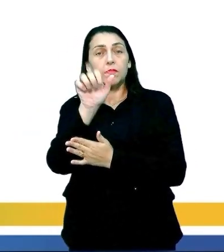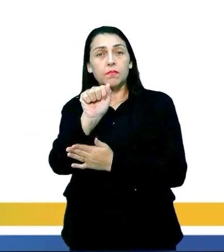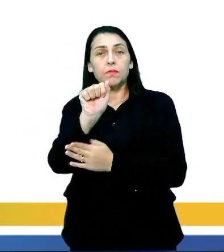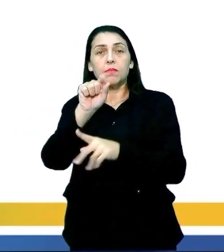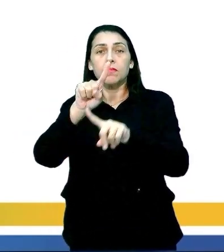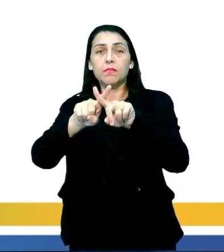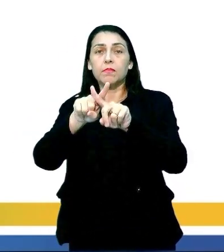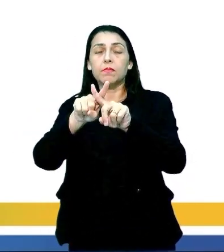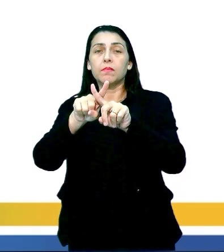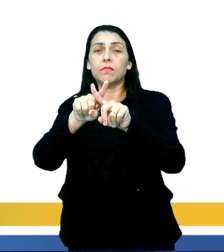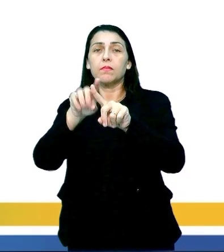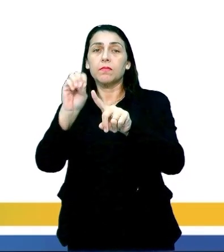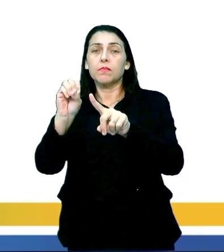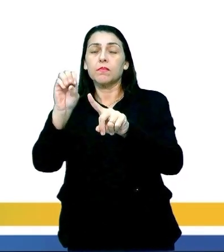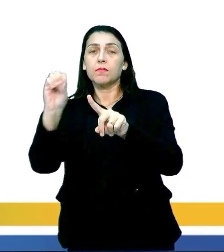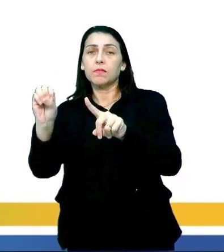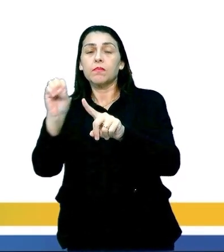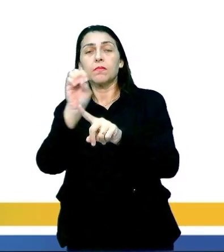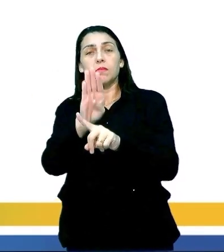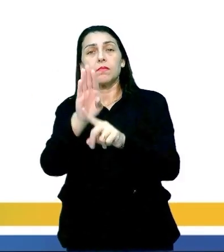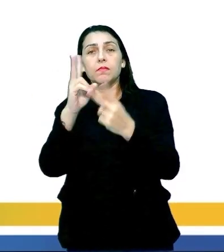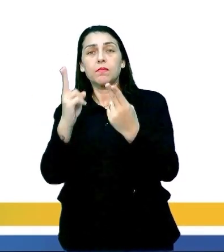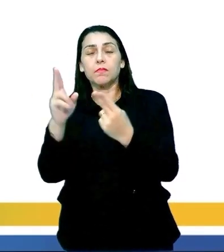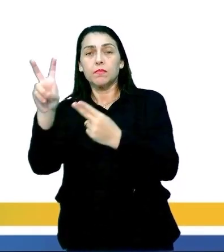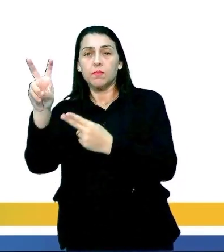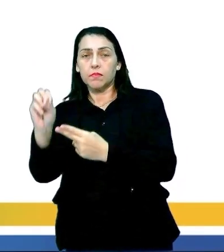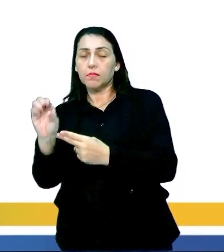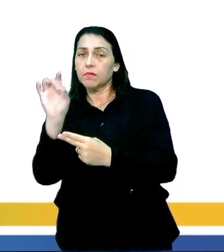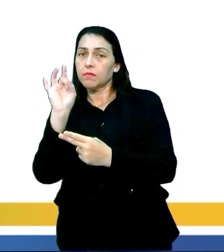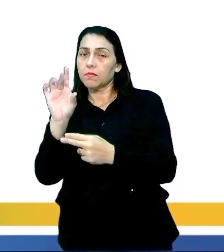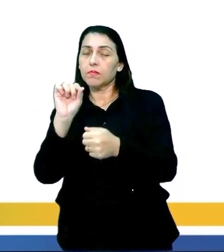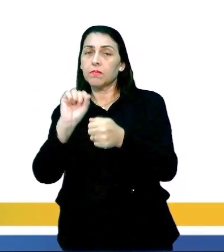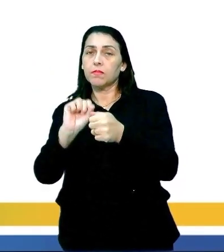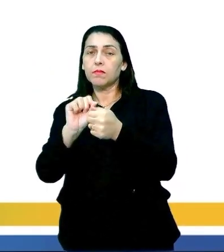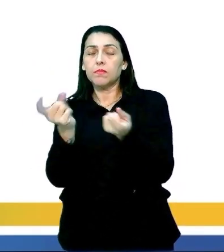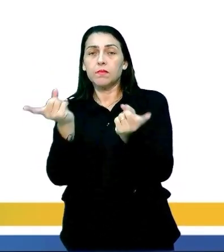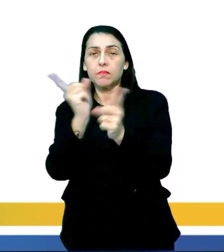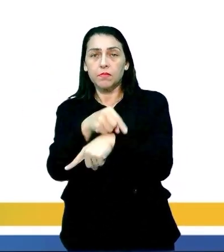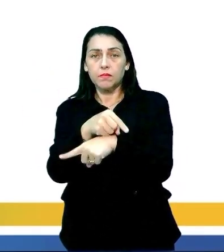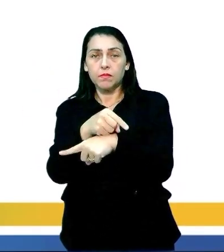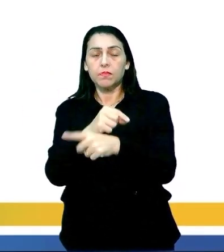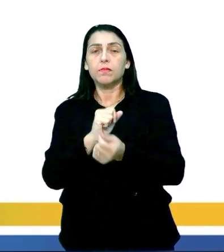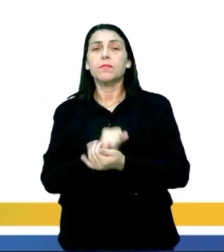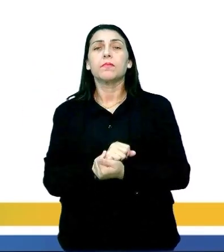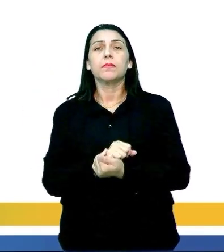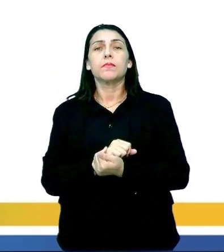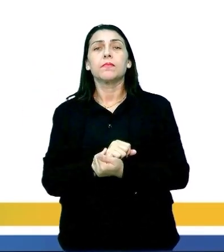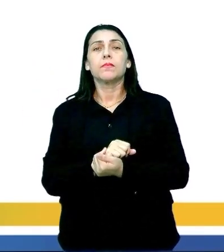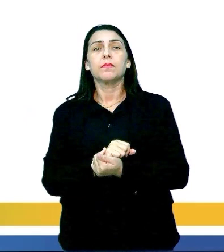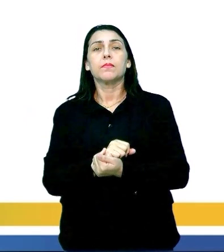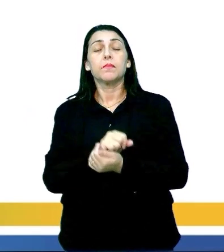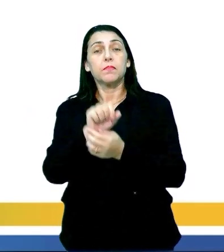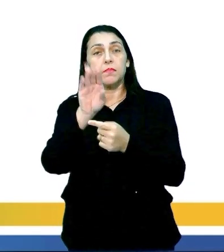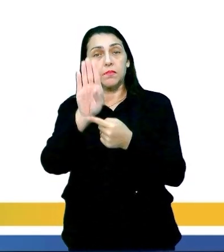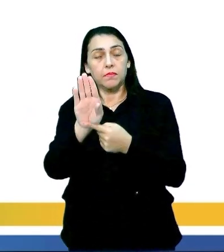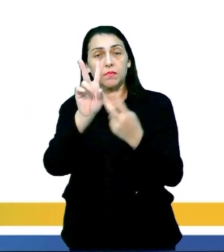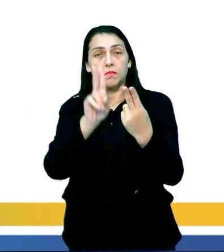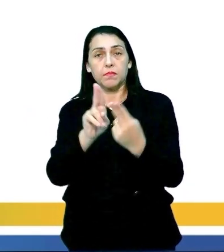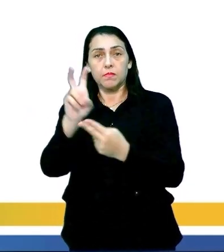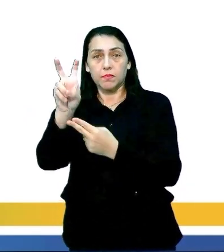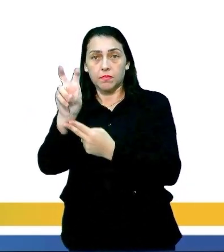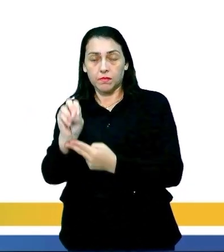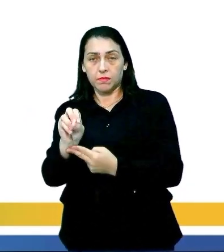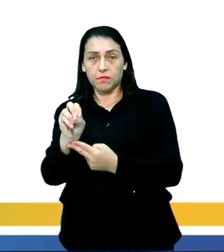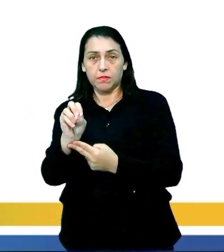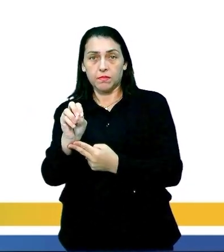0, então b é igual a 50. Só fiz a reversão aí. Sendo que b é igual a